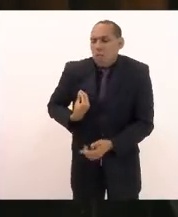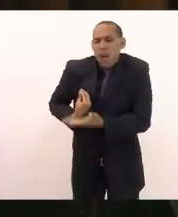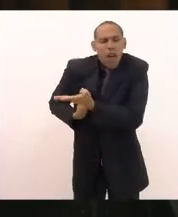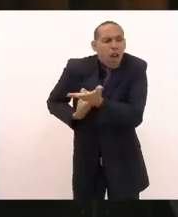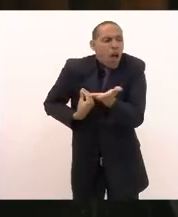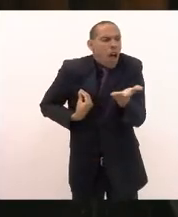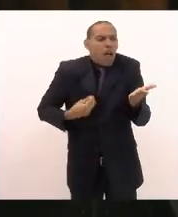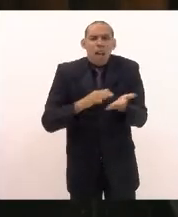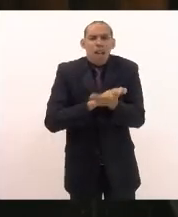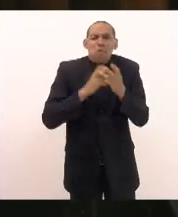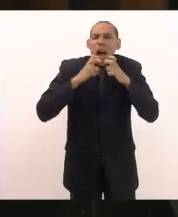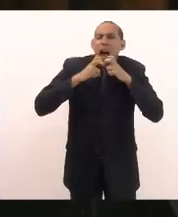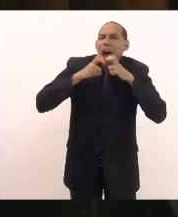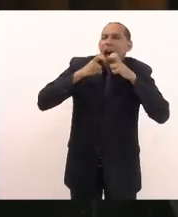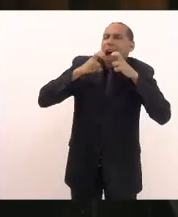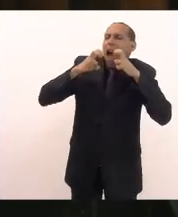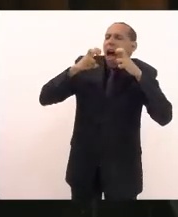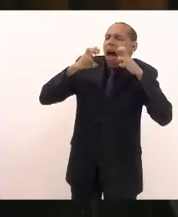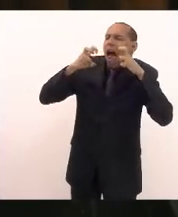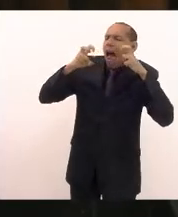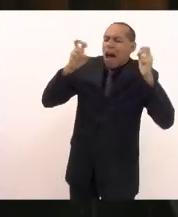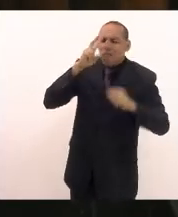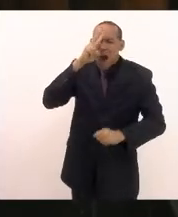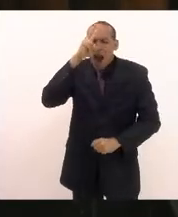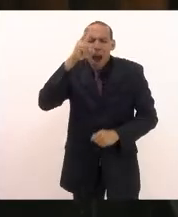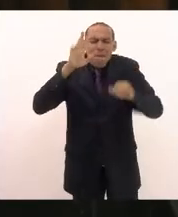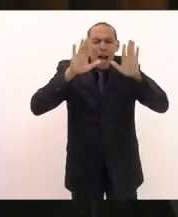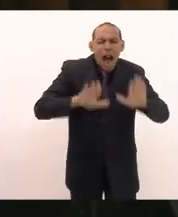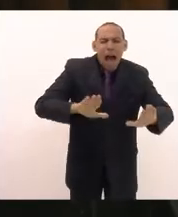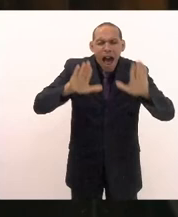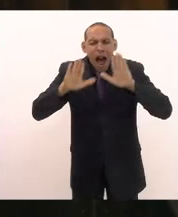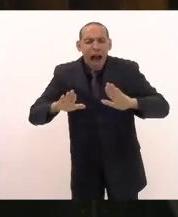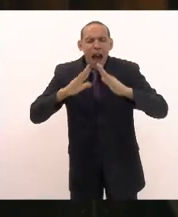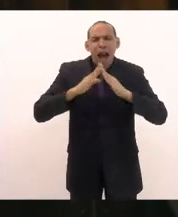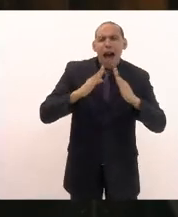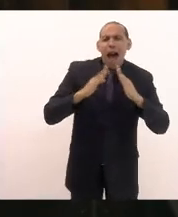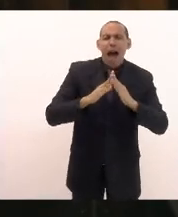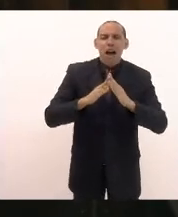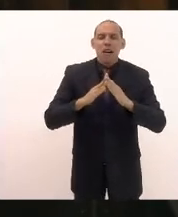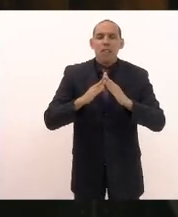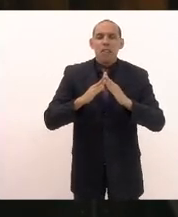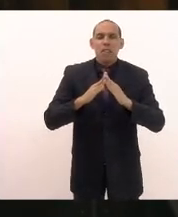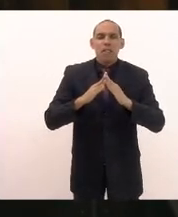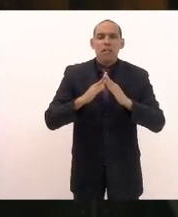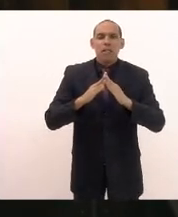e gritavam ainda mais forte, fiquem em casa.